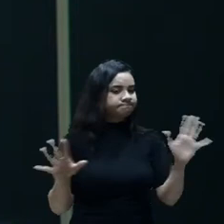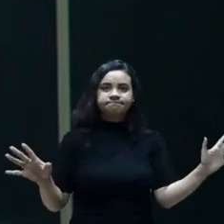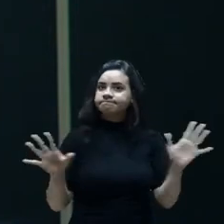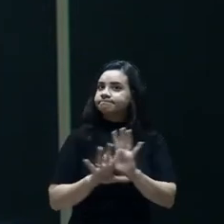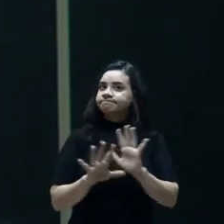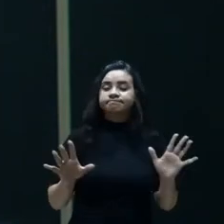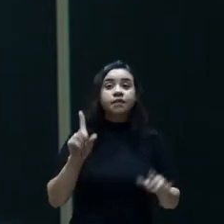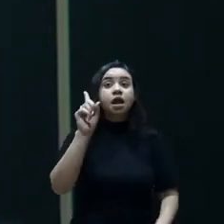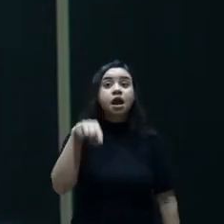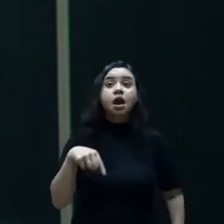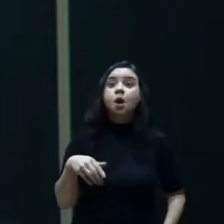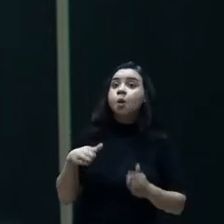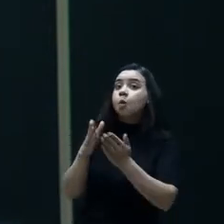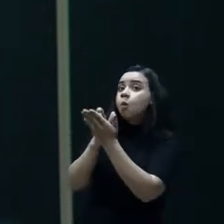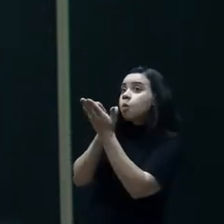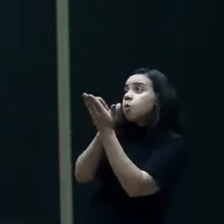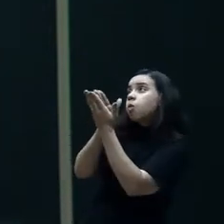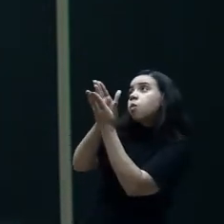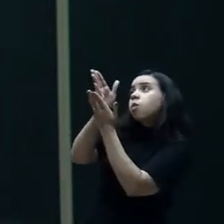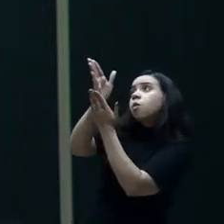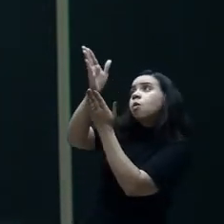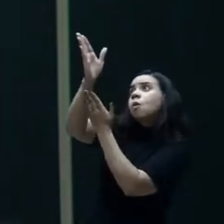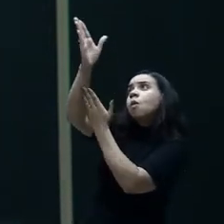caminho que vai nos conduzir para o céu.